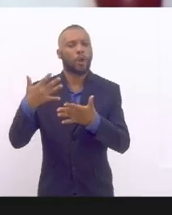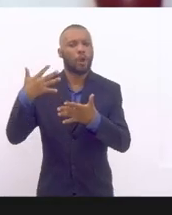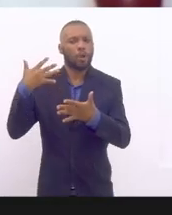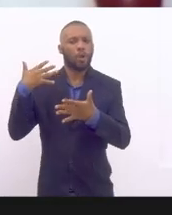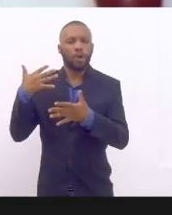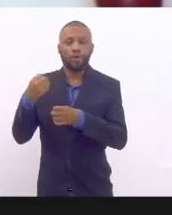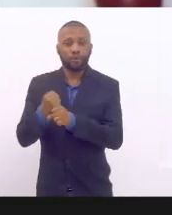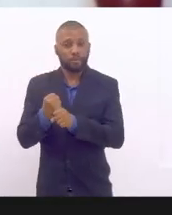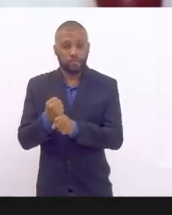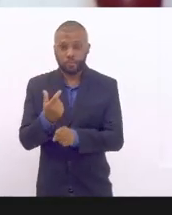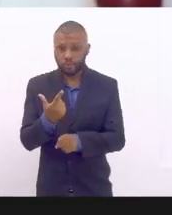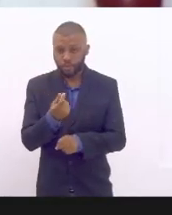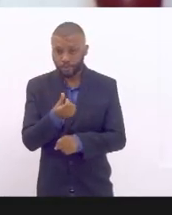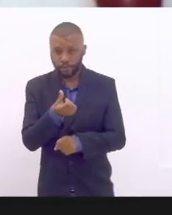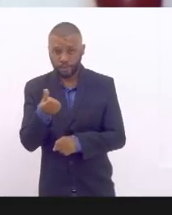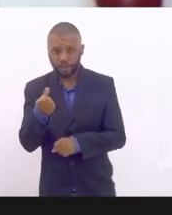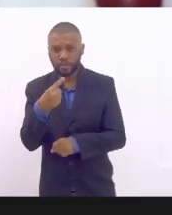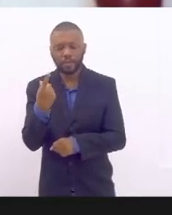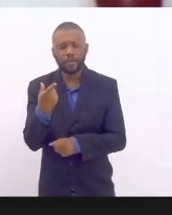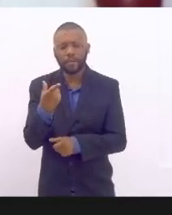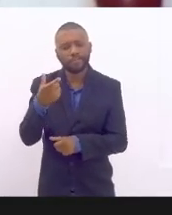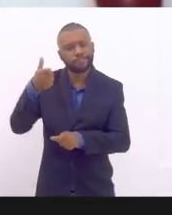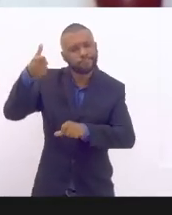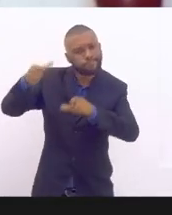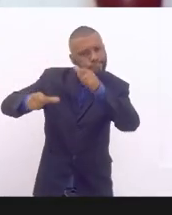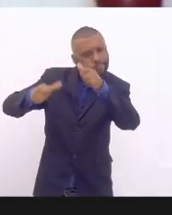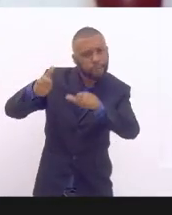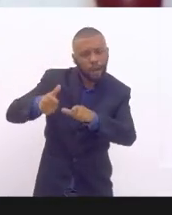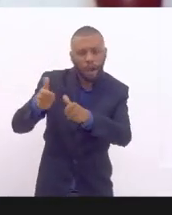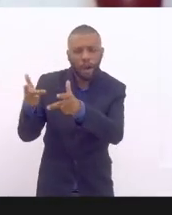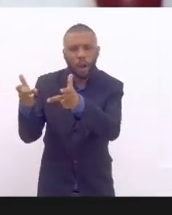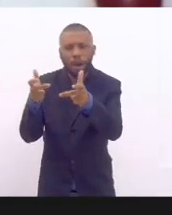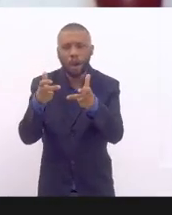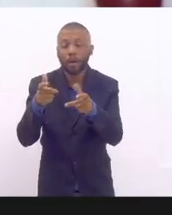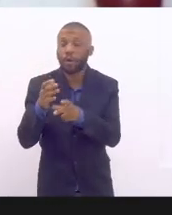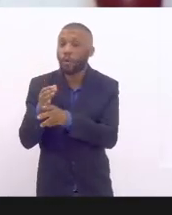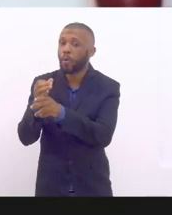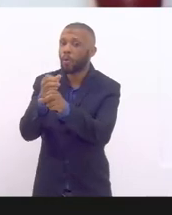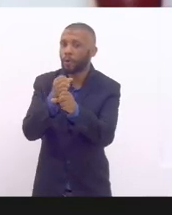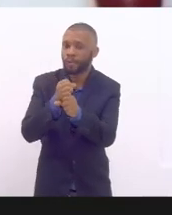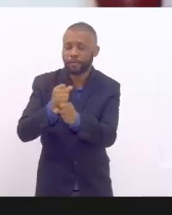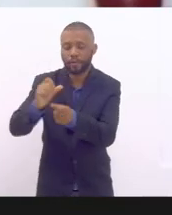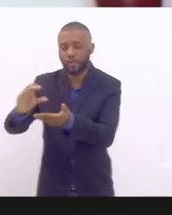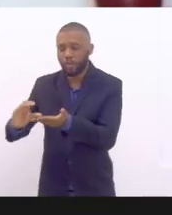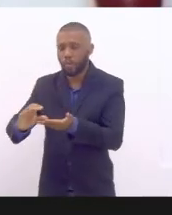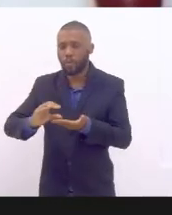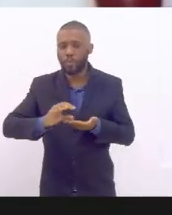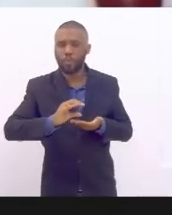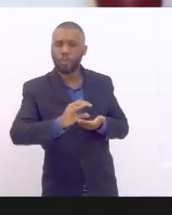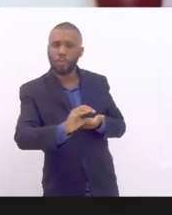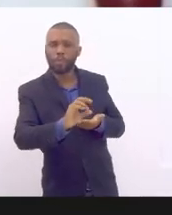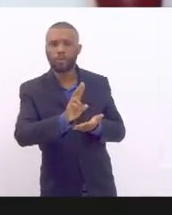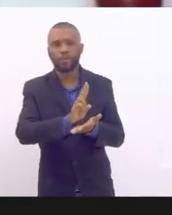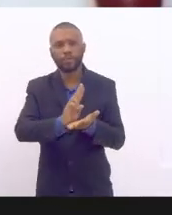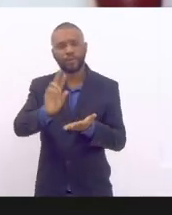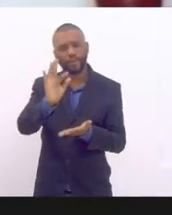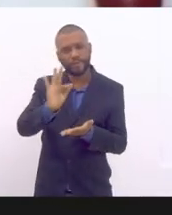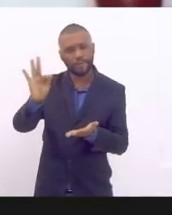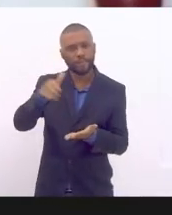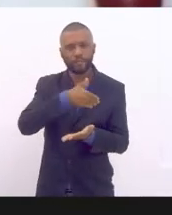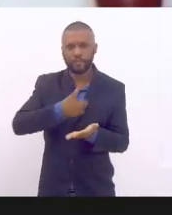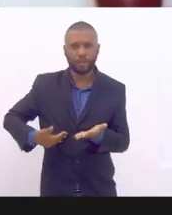2016 observando que o orçamento das universidades federais vêm sofrendo